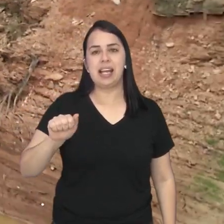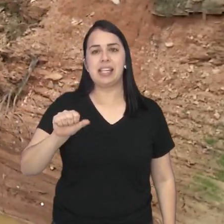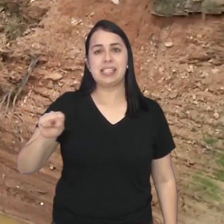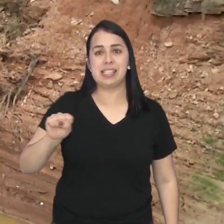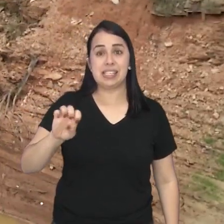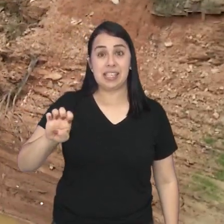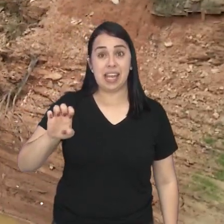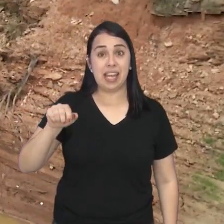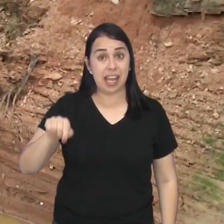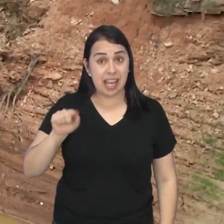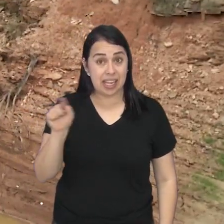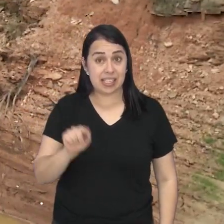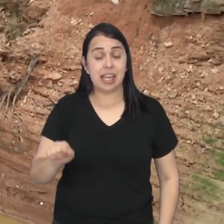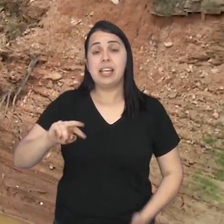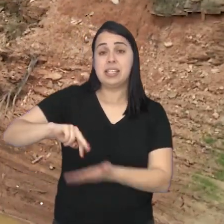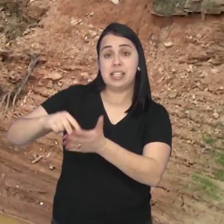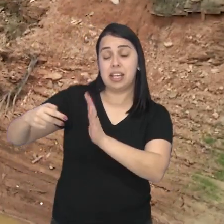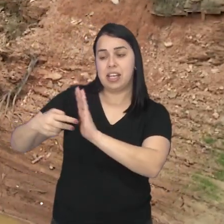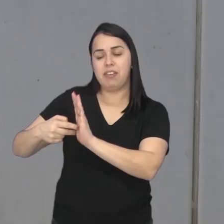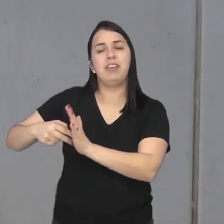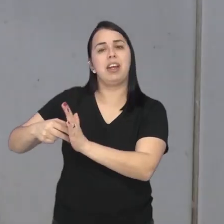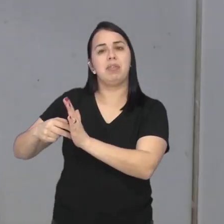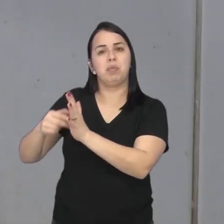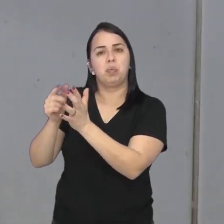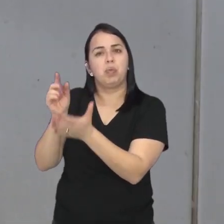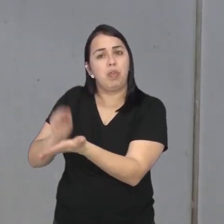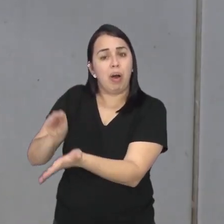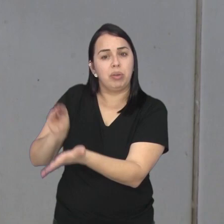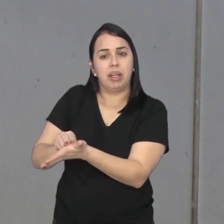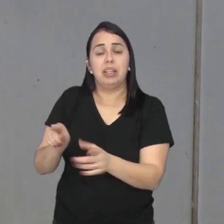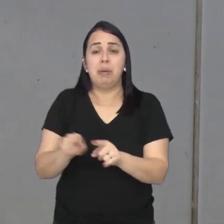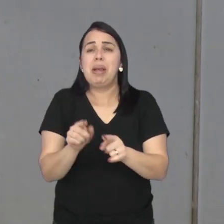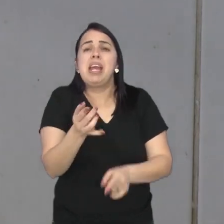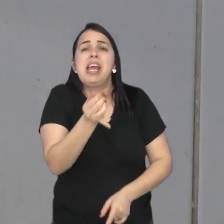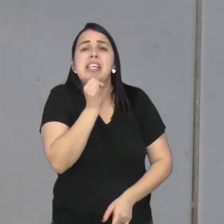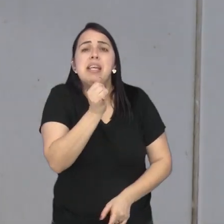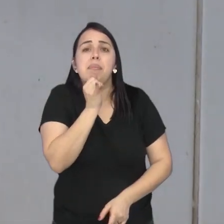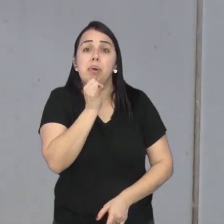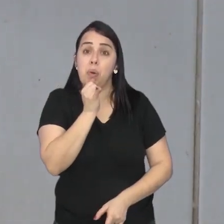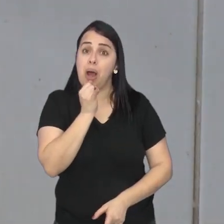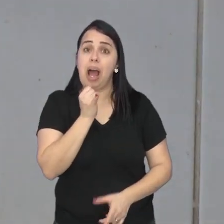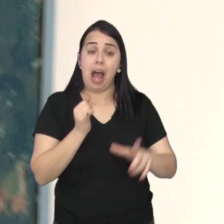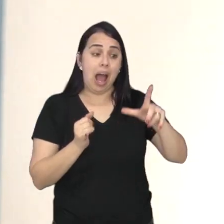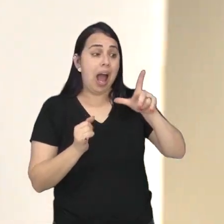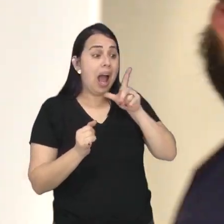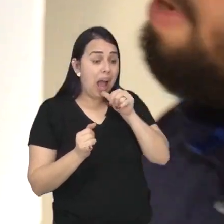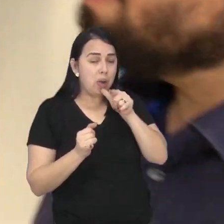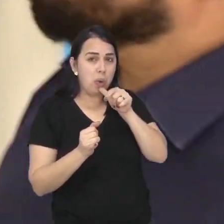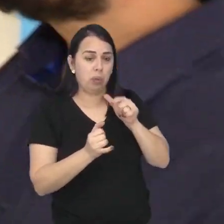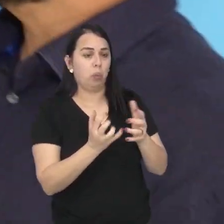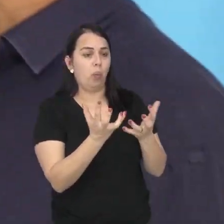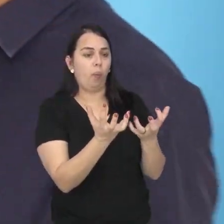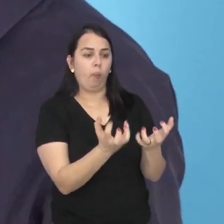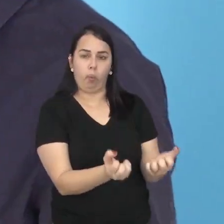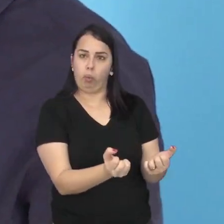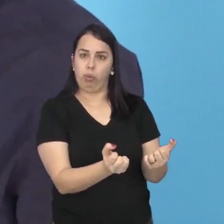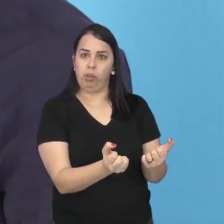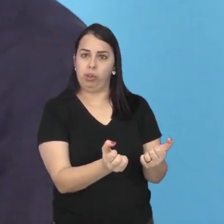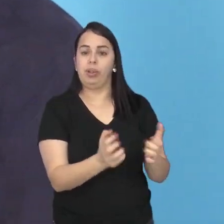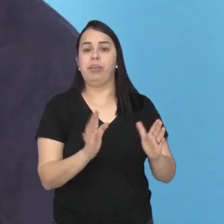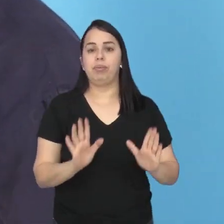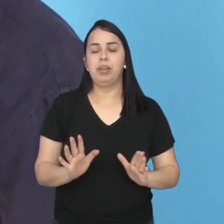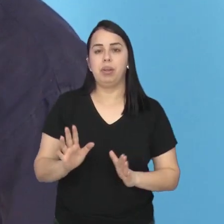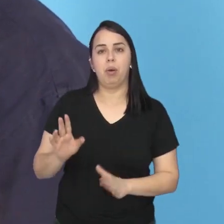A mesma que se dá a um bem precioso, a exemplo da água, que é finita. Como lembra o porta-voz